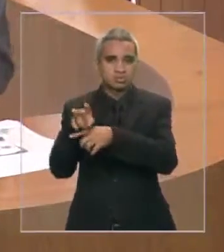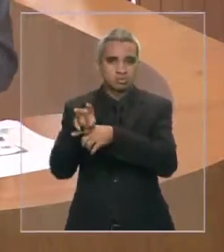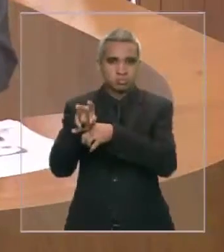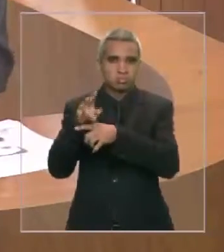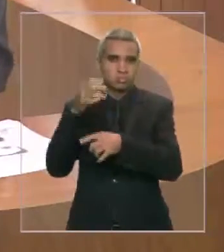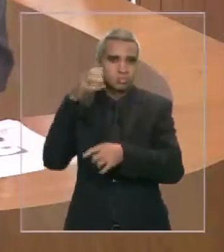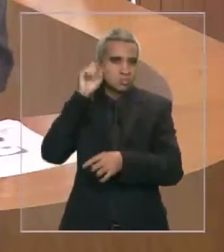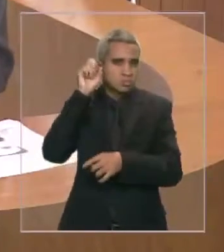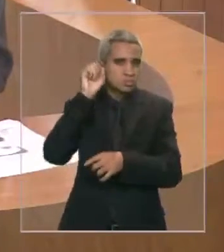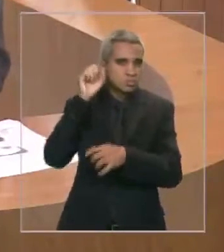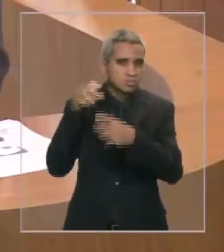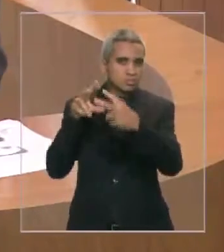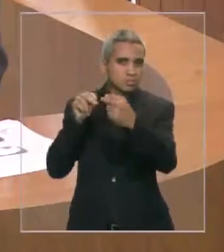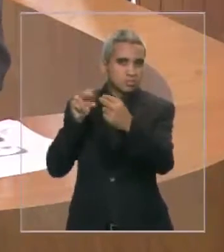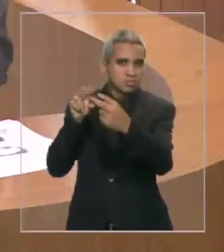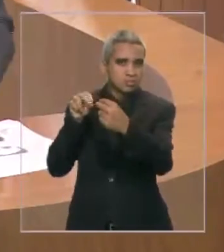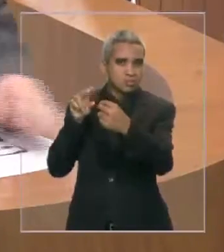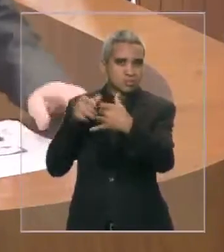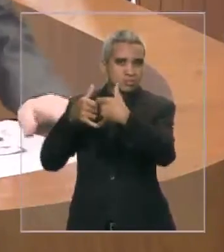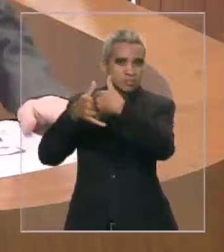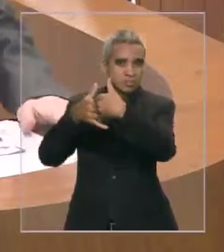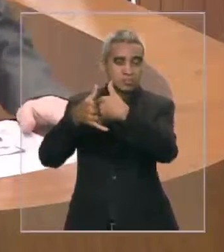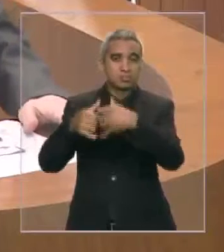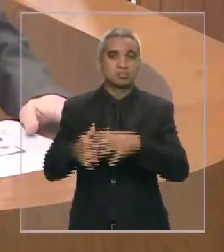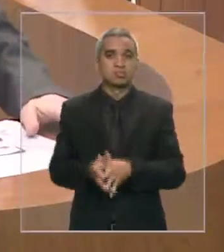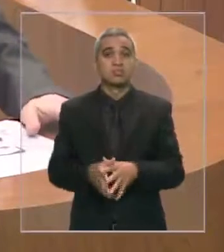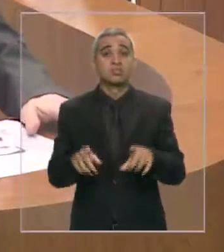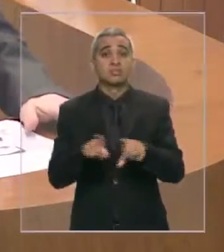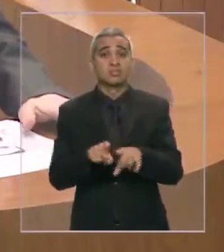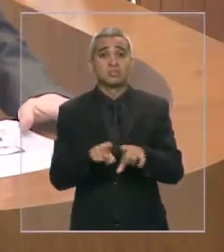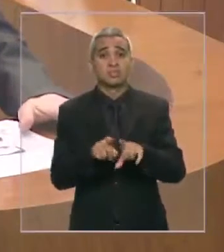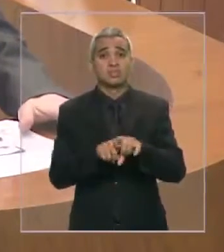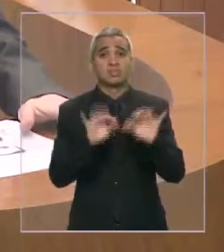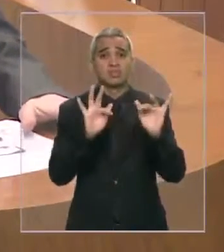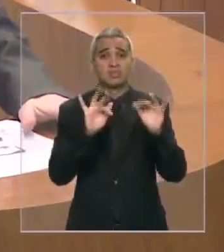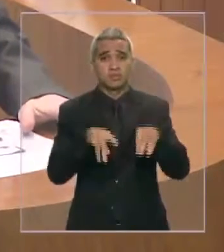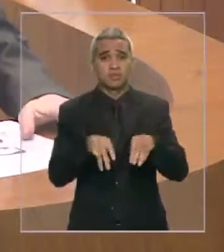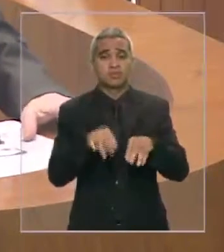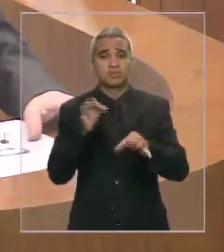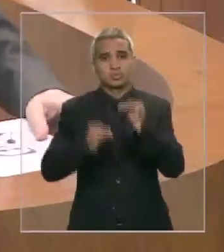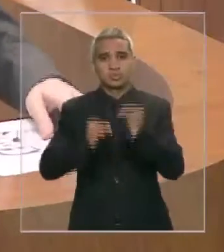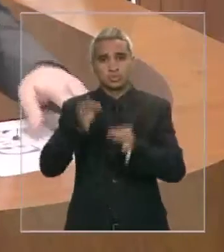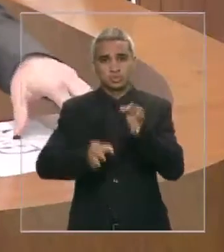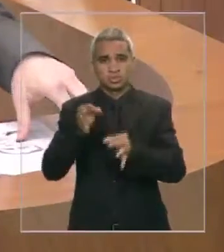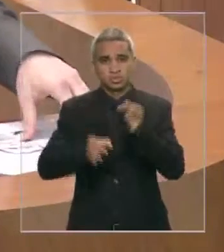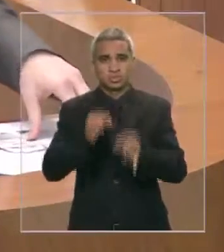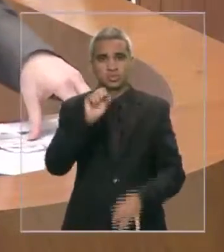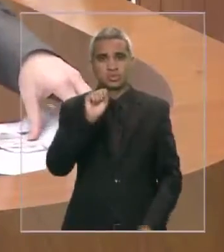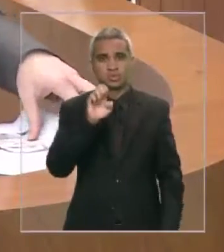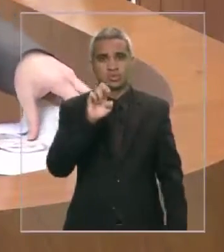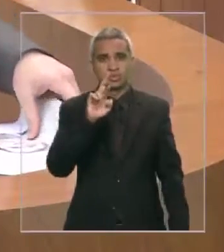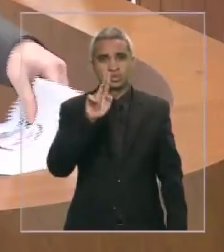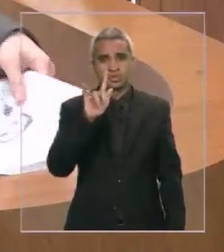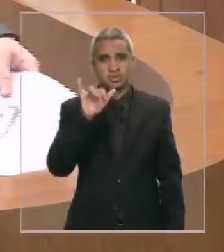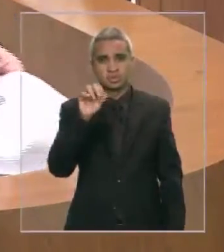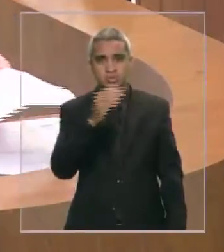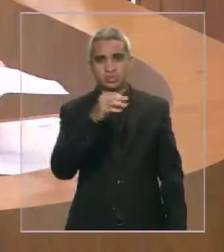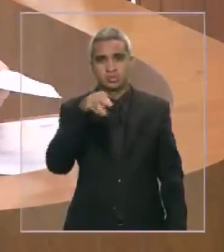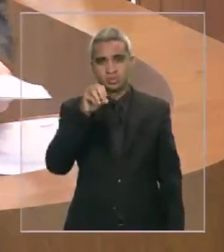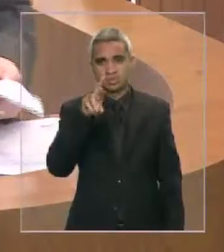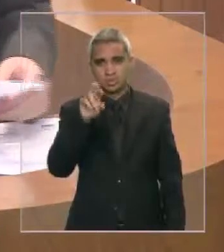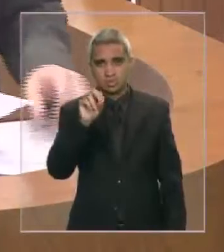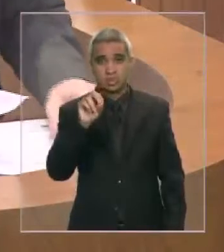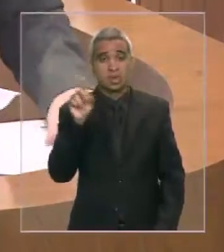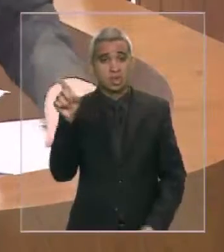horário da determinação do fim da interceptação telefônica para o juiz Sérgio Moro, a quem cabe a responsabilidade de